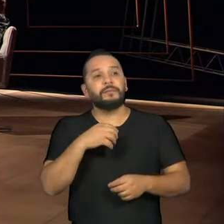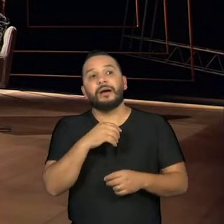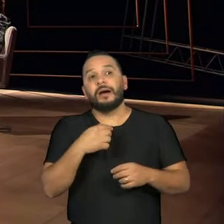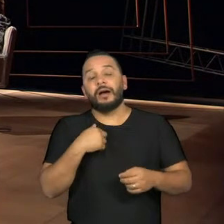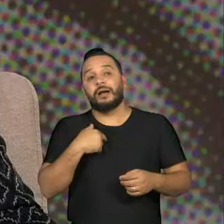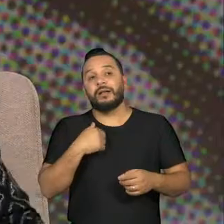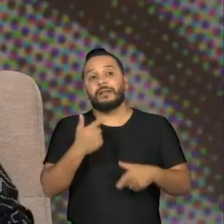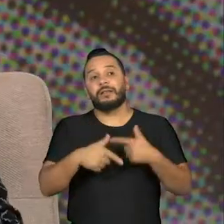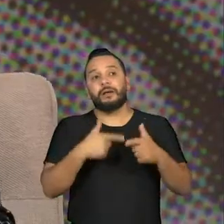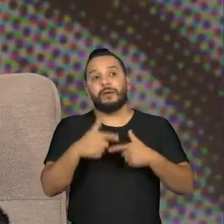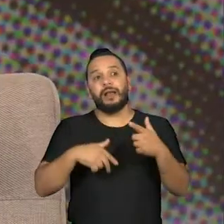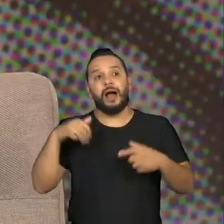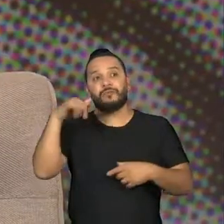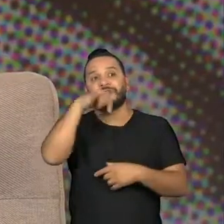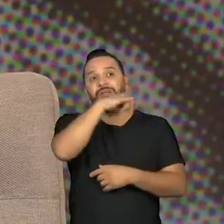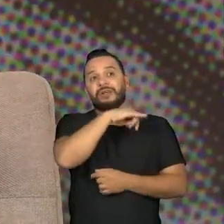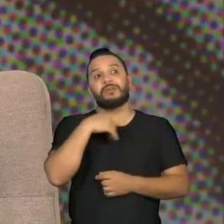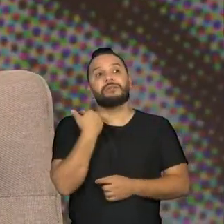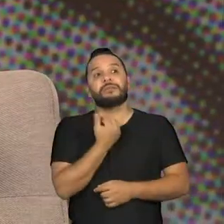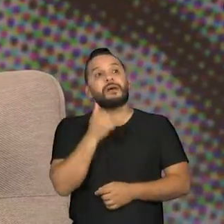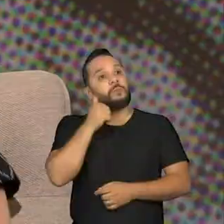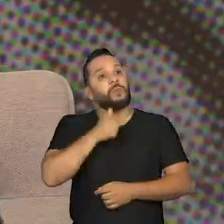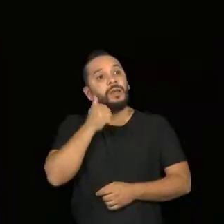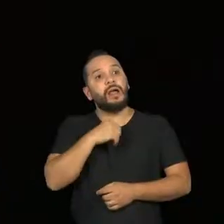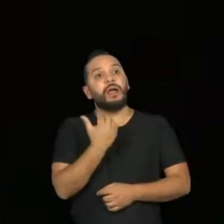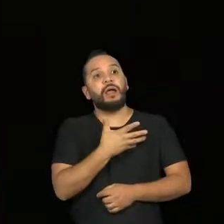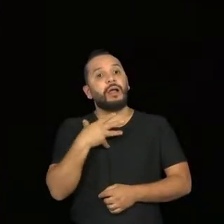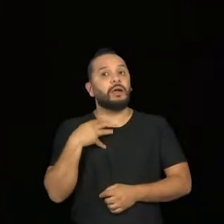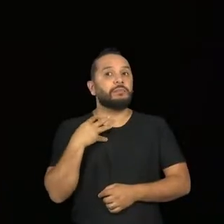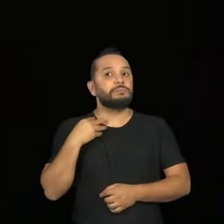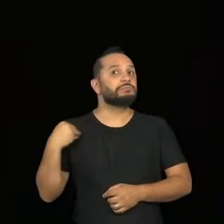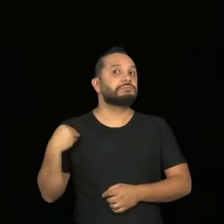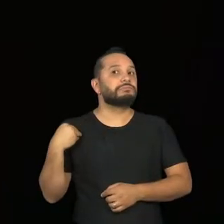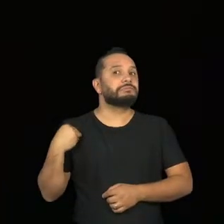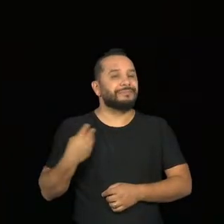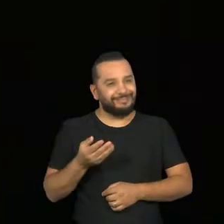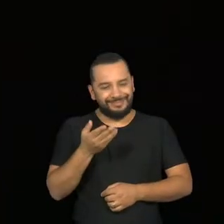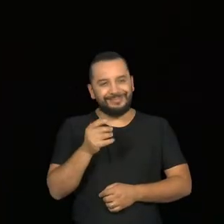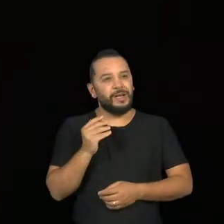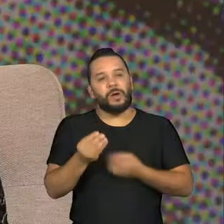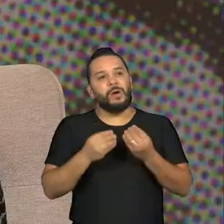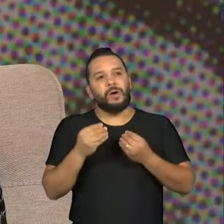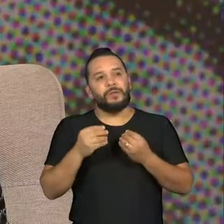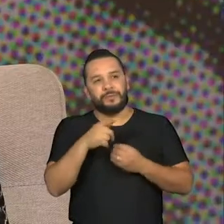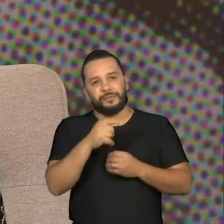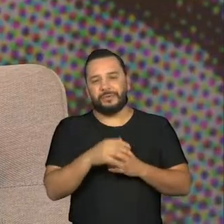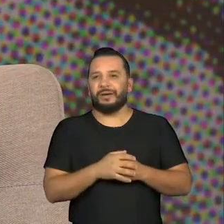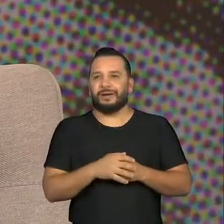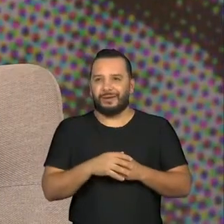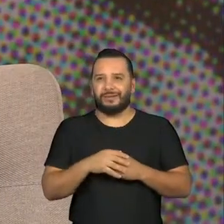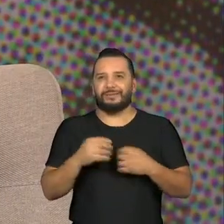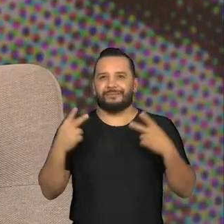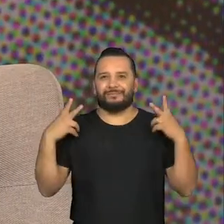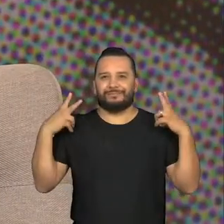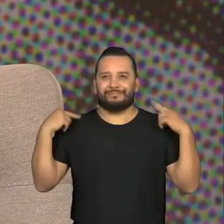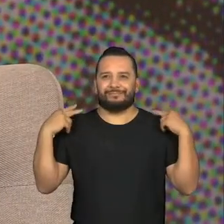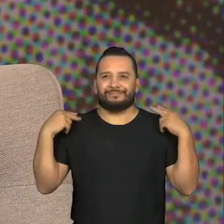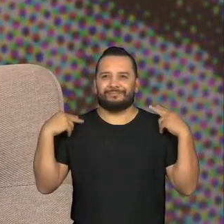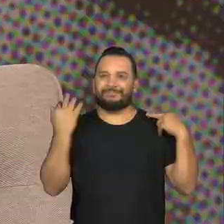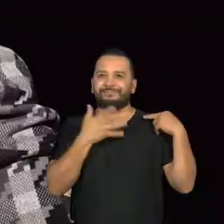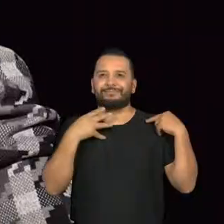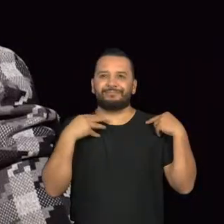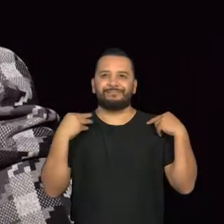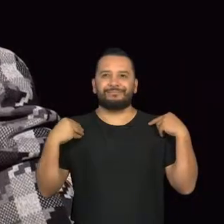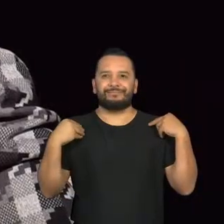caramba! Vocês estão Eu tô muito... Prepare-se, porque eu estou muito bem informado. A aeromoça foi uma hora que eu desisti.